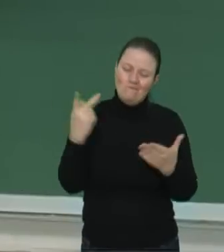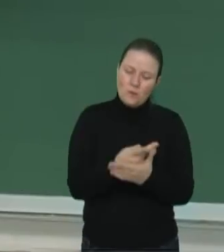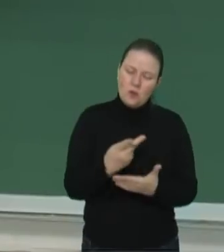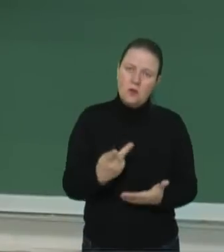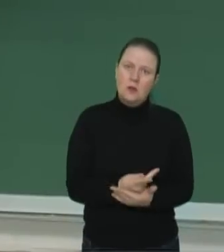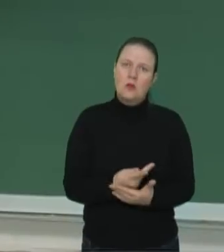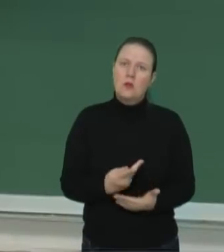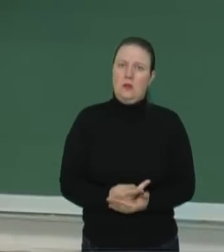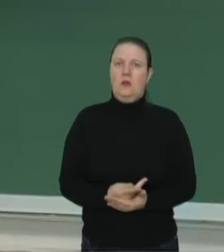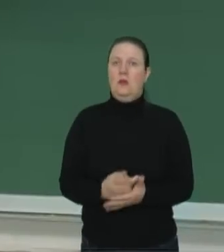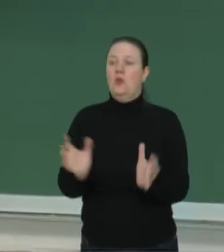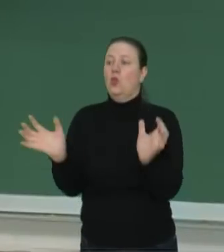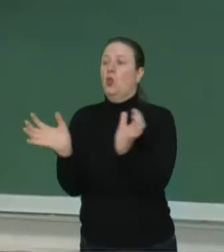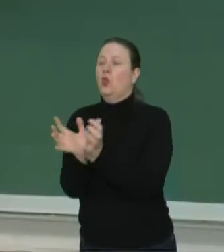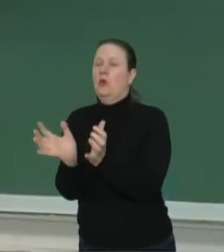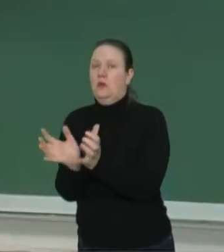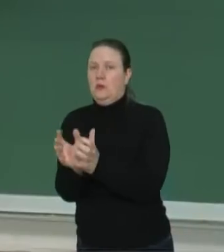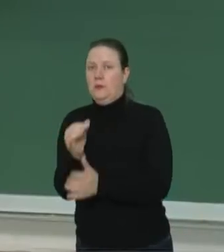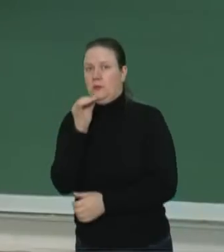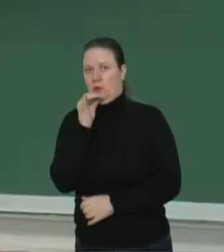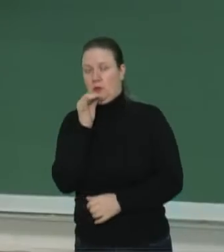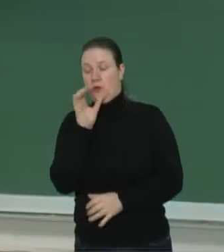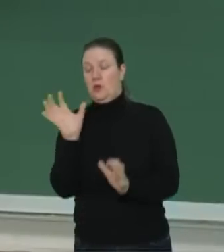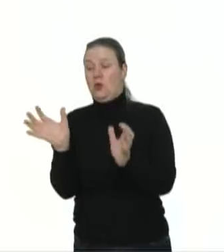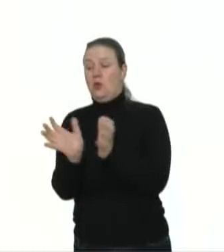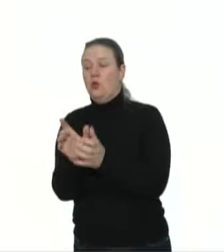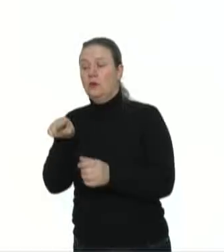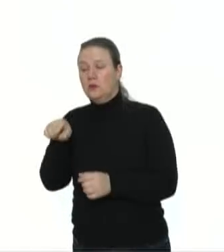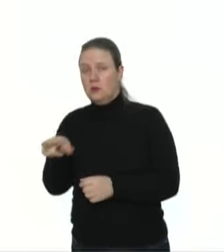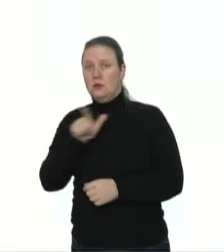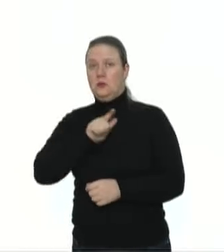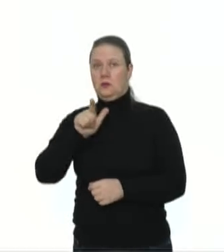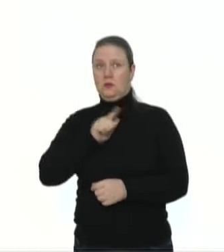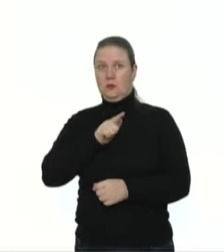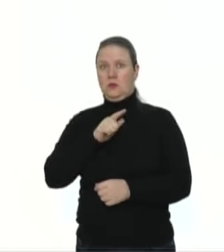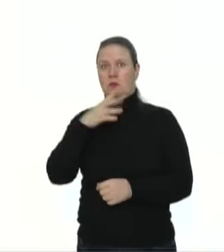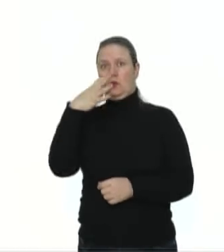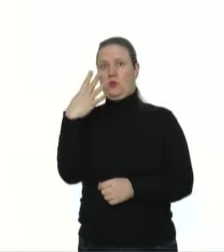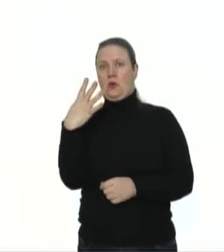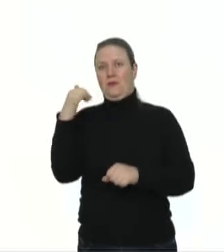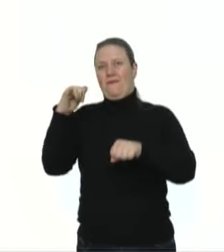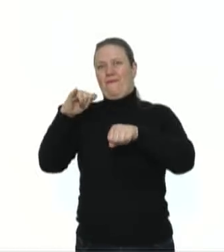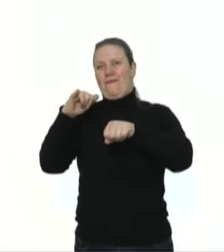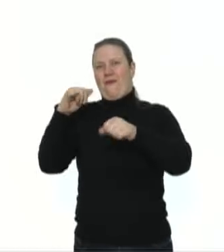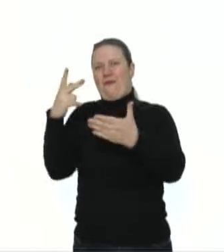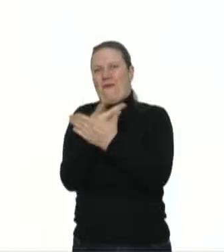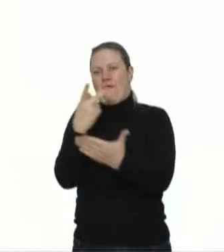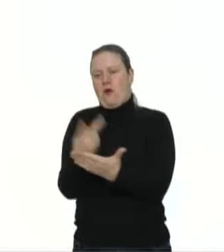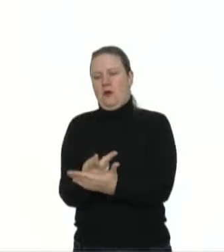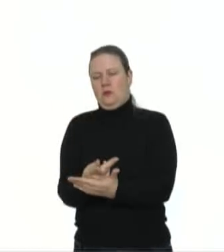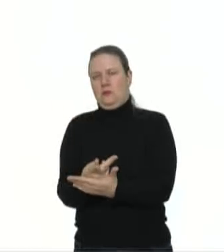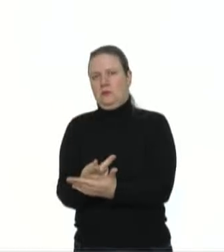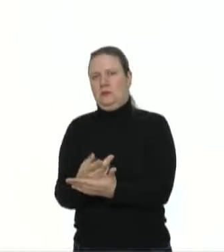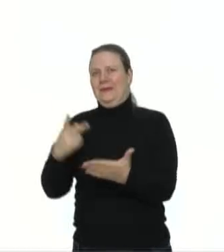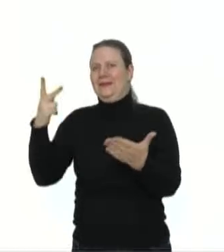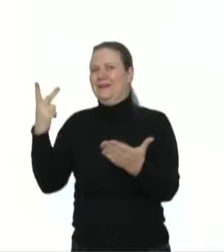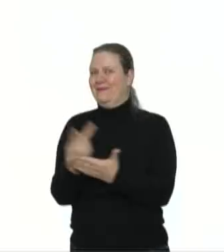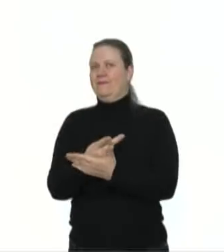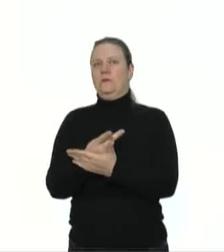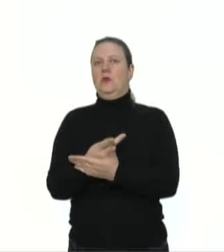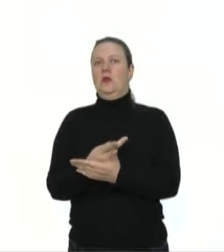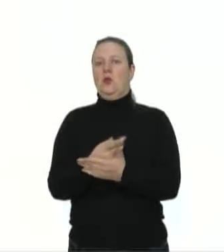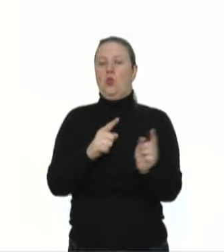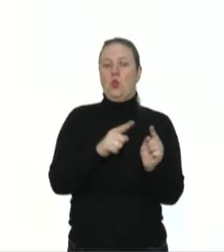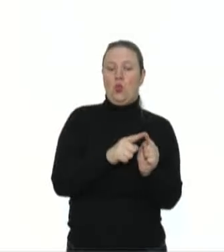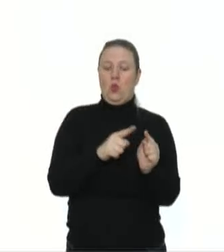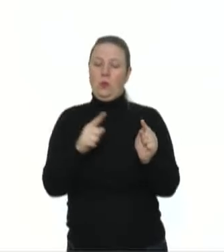coletivas. Uma equipe, ela tem um máximo de 4 faltas coletivas por período